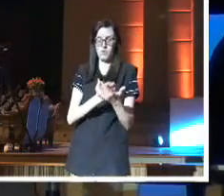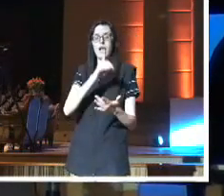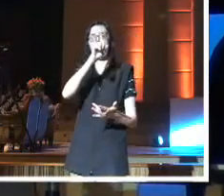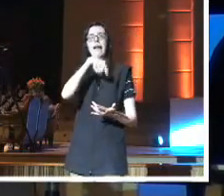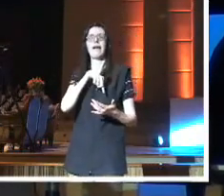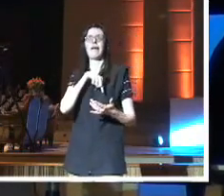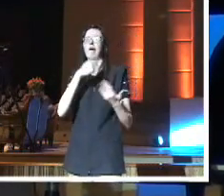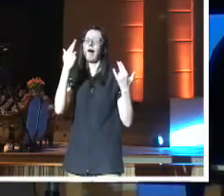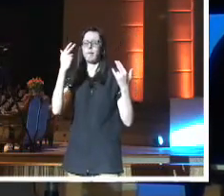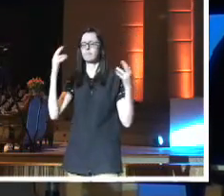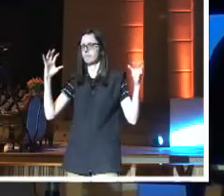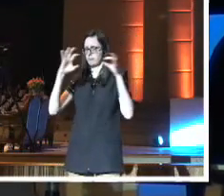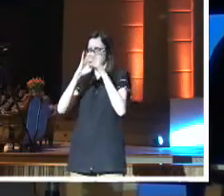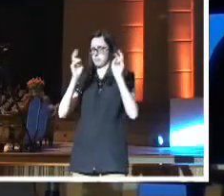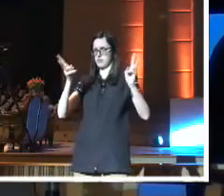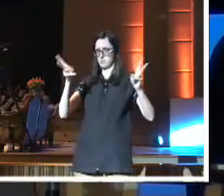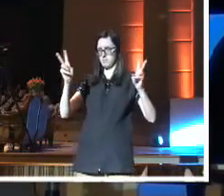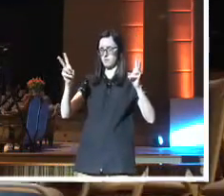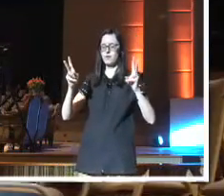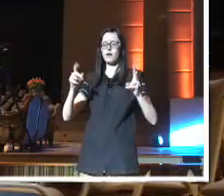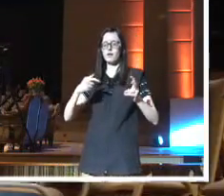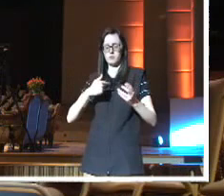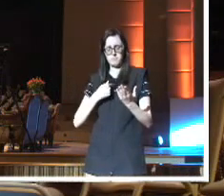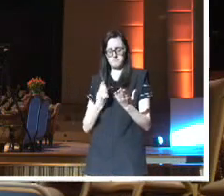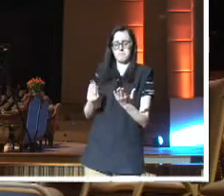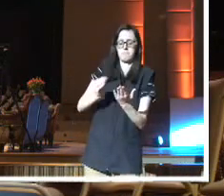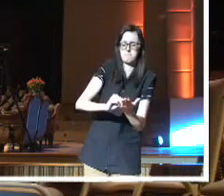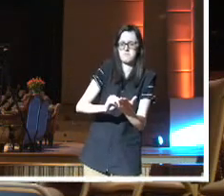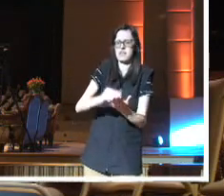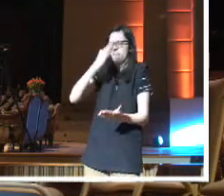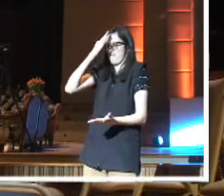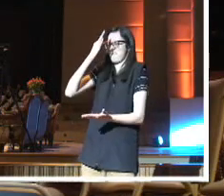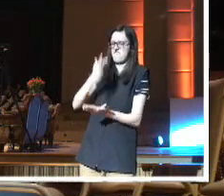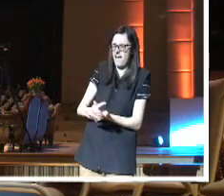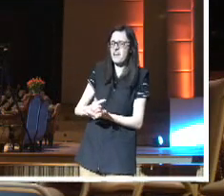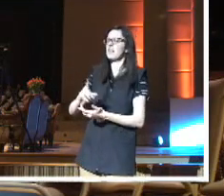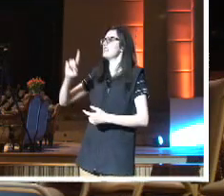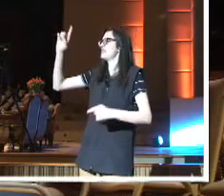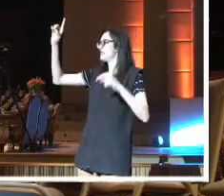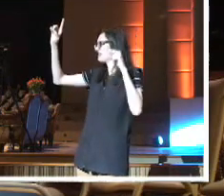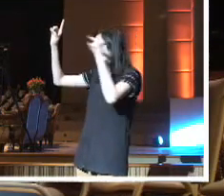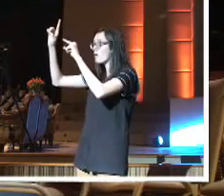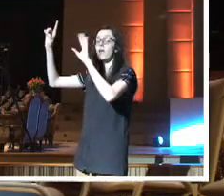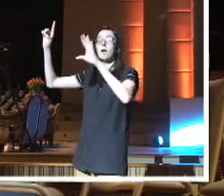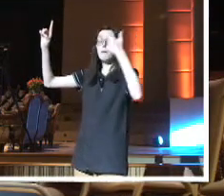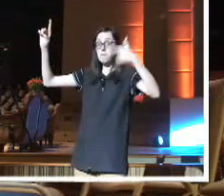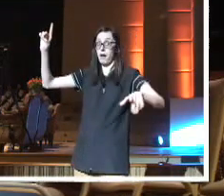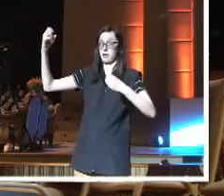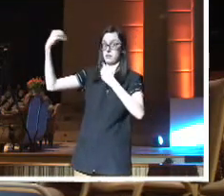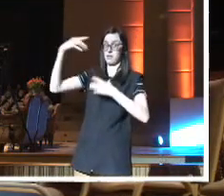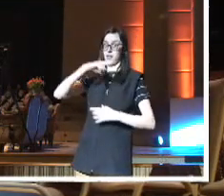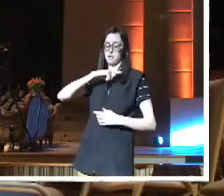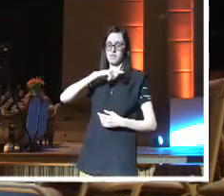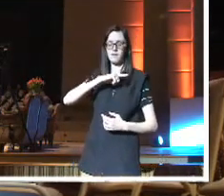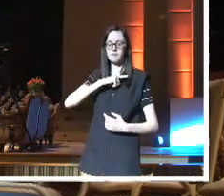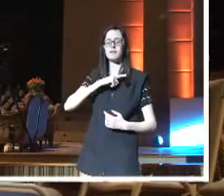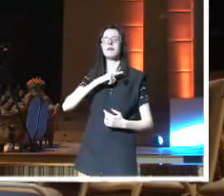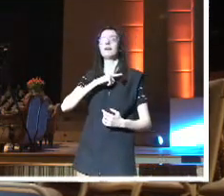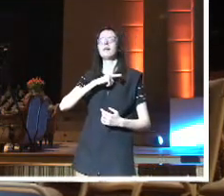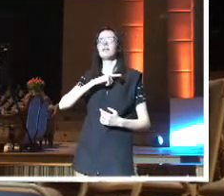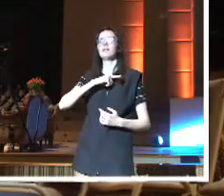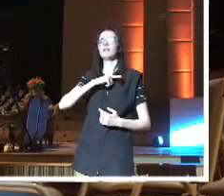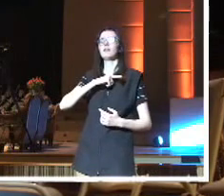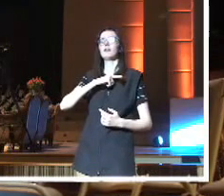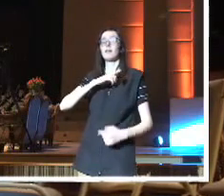com essa expressão de reafirmação de quem é o seu Deus, é que